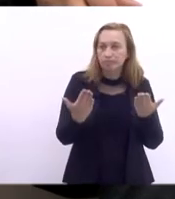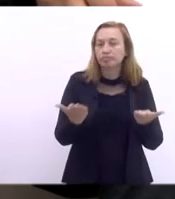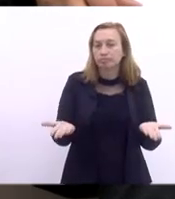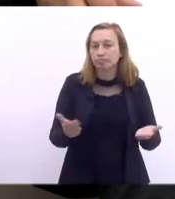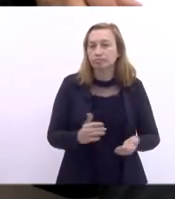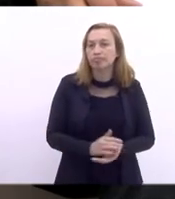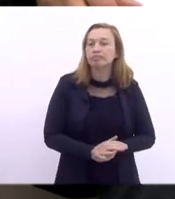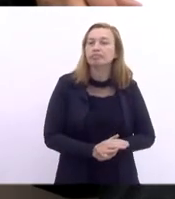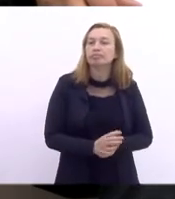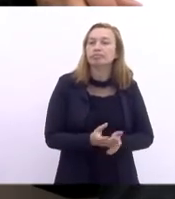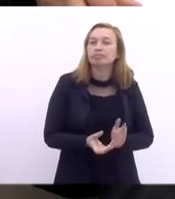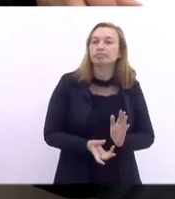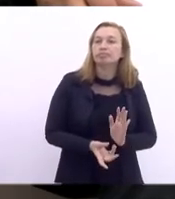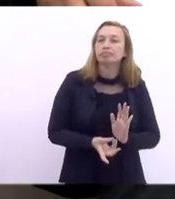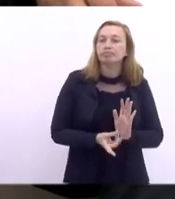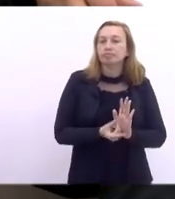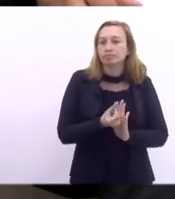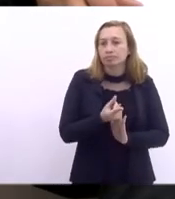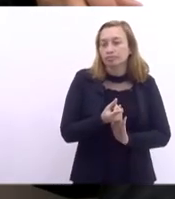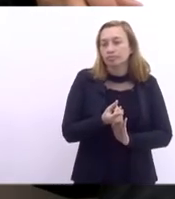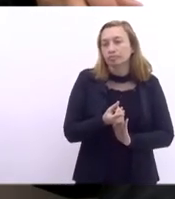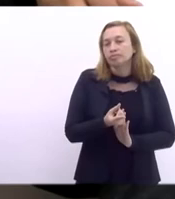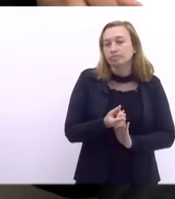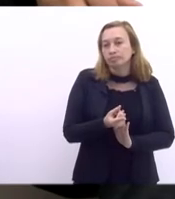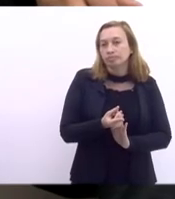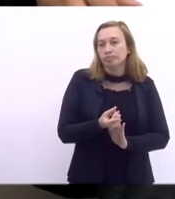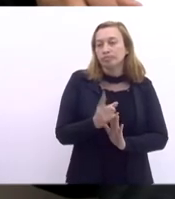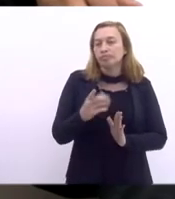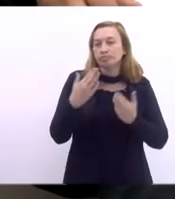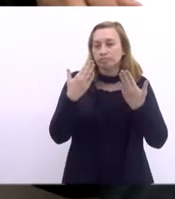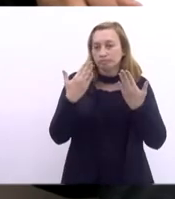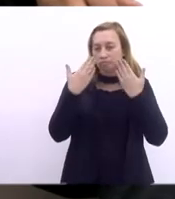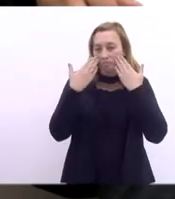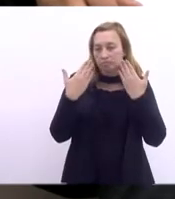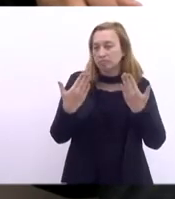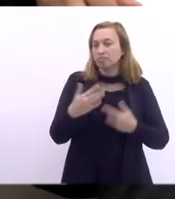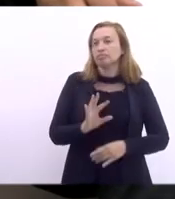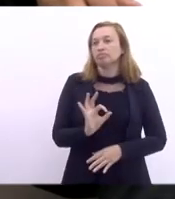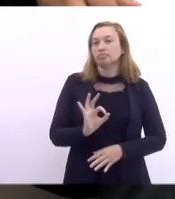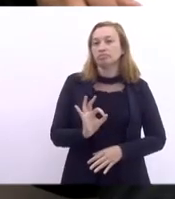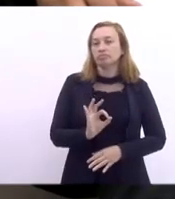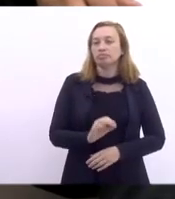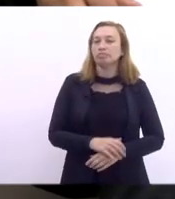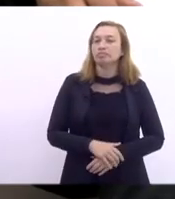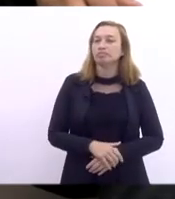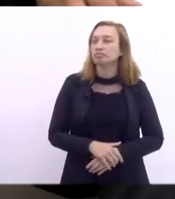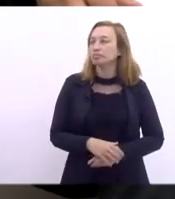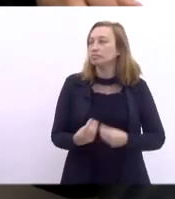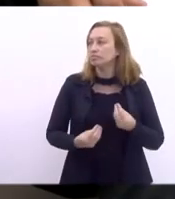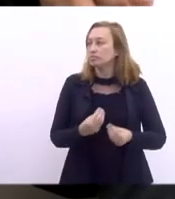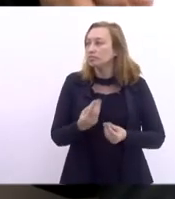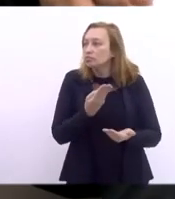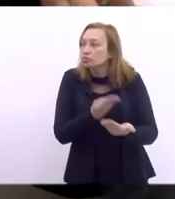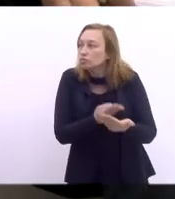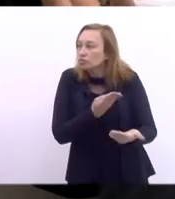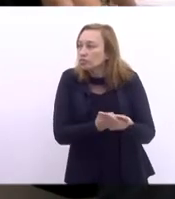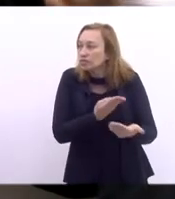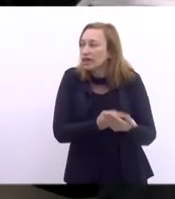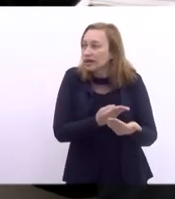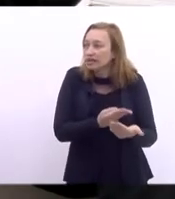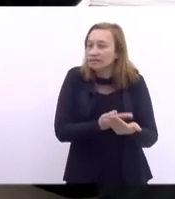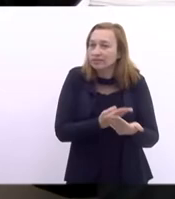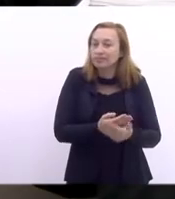dela agora na lua isso nem aparece como é que chega como é que sai de uma um a Mercedes turbo nenhum